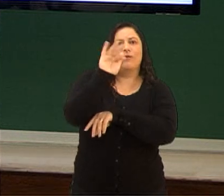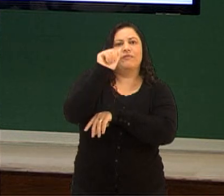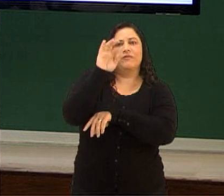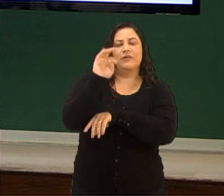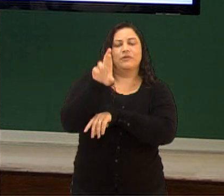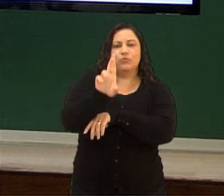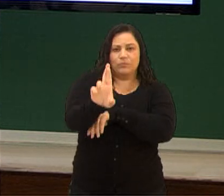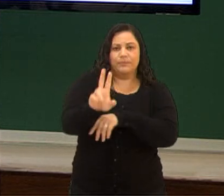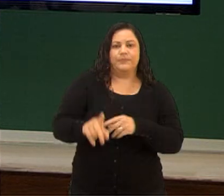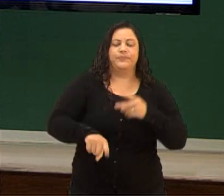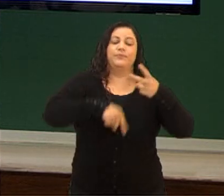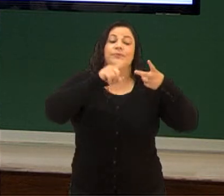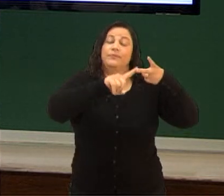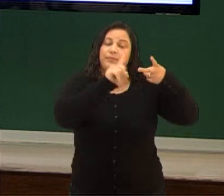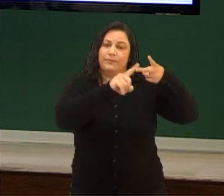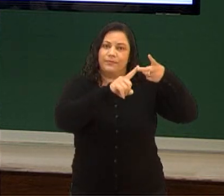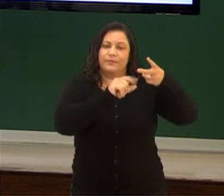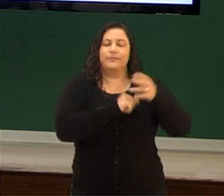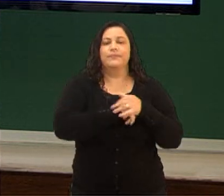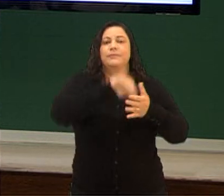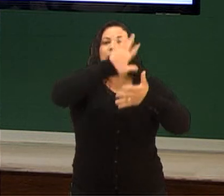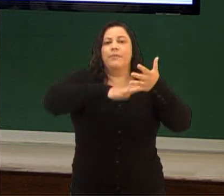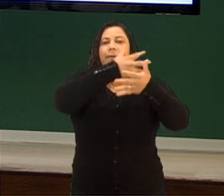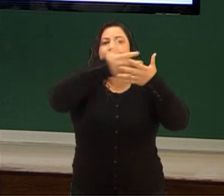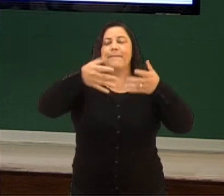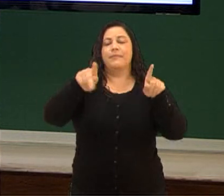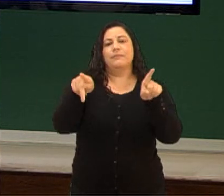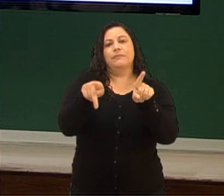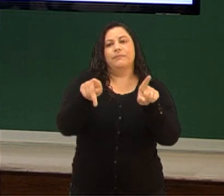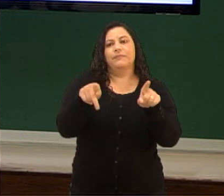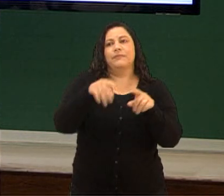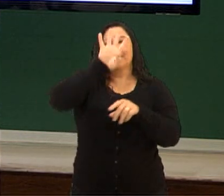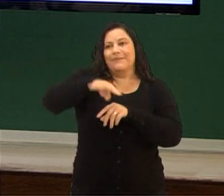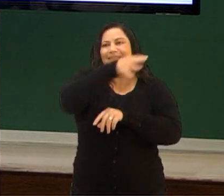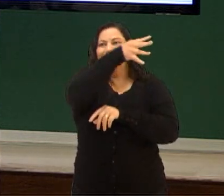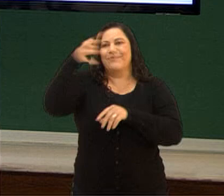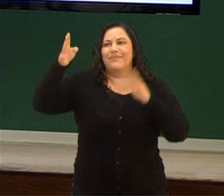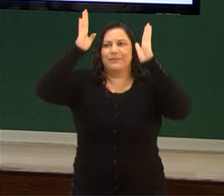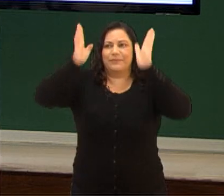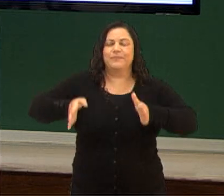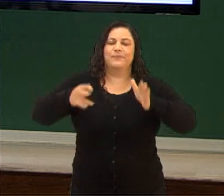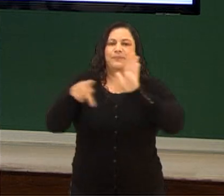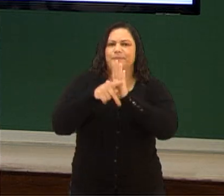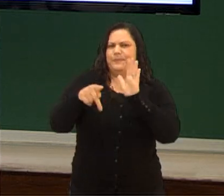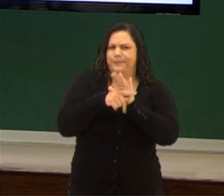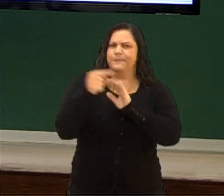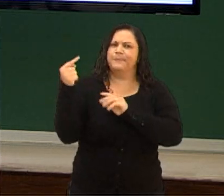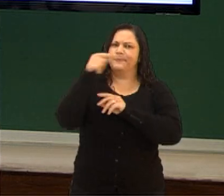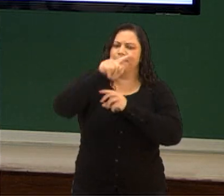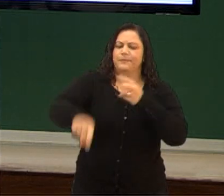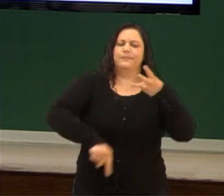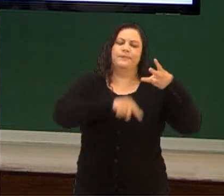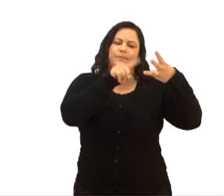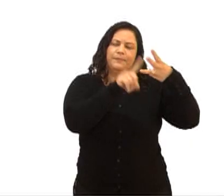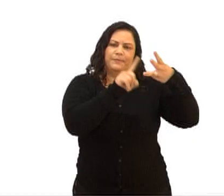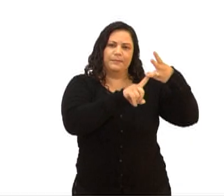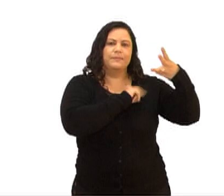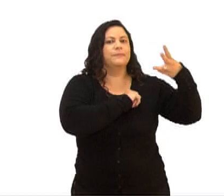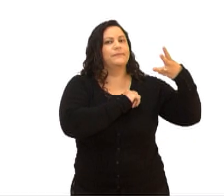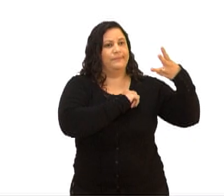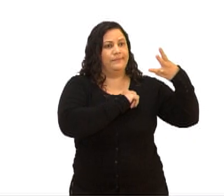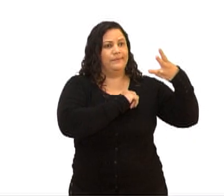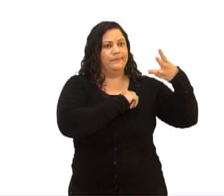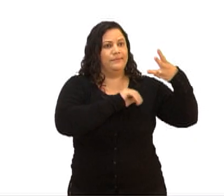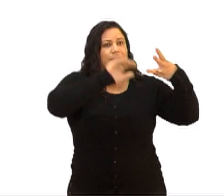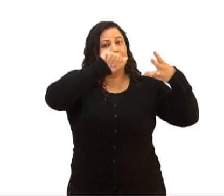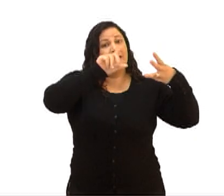passo, fazer uma matriz com esses cofatores. E agora vamos para o terceiro passo. A matriz